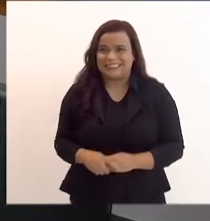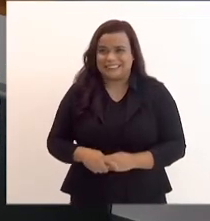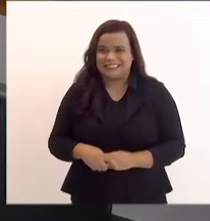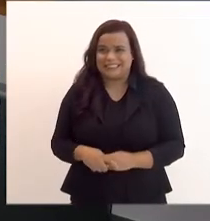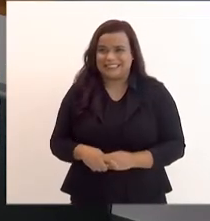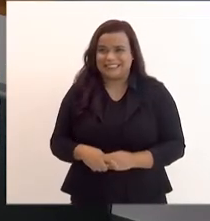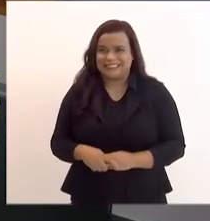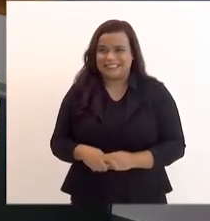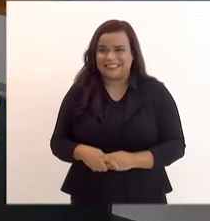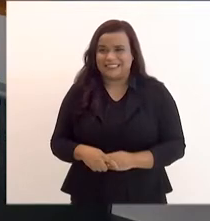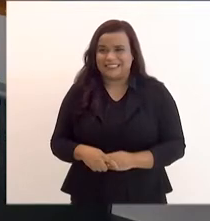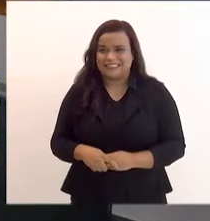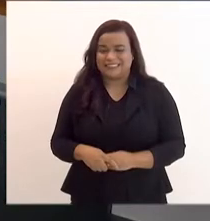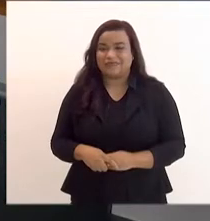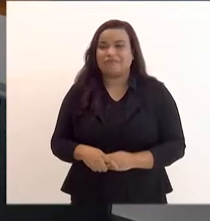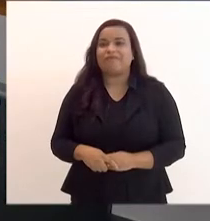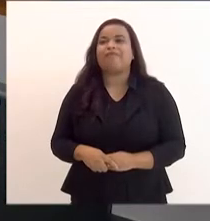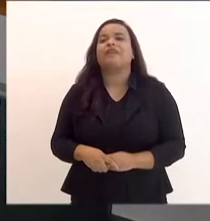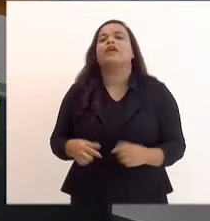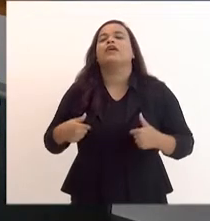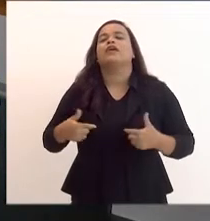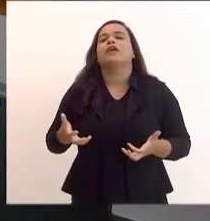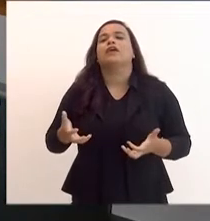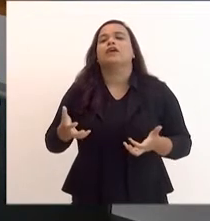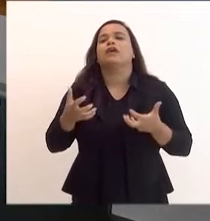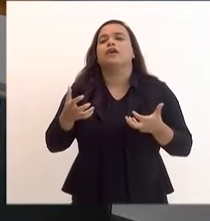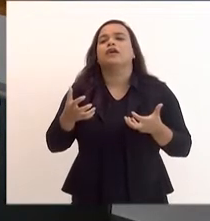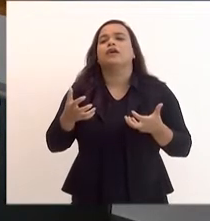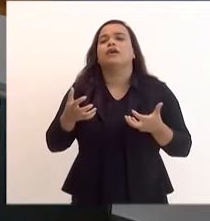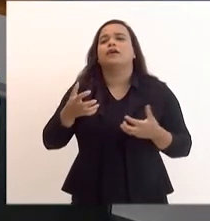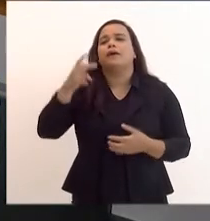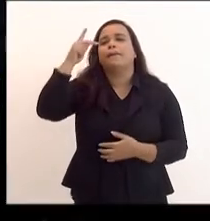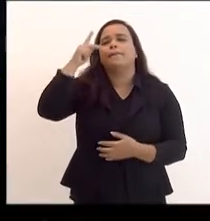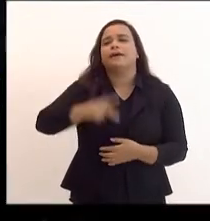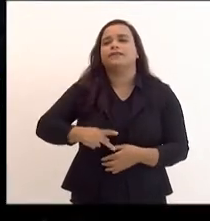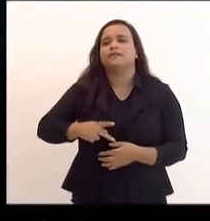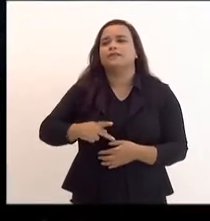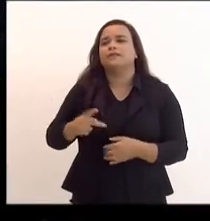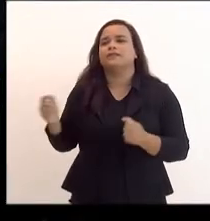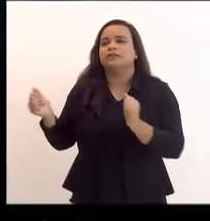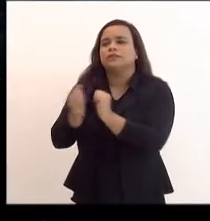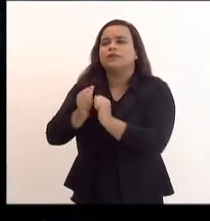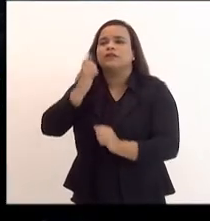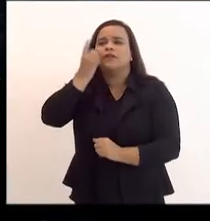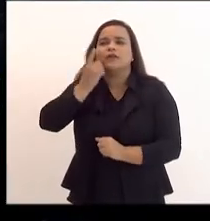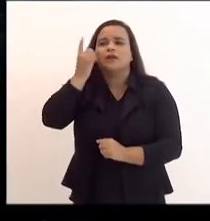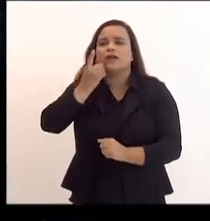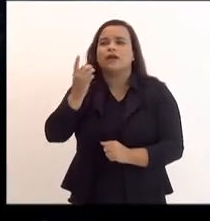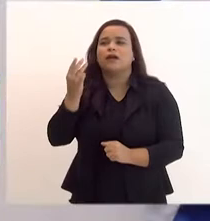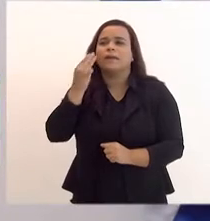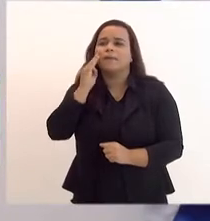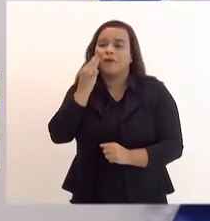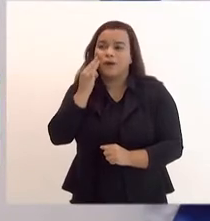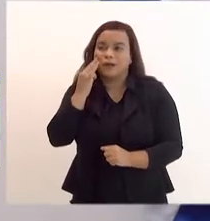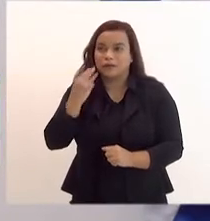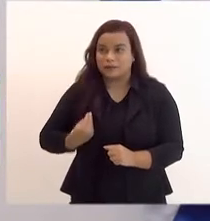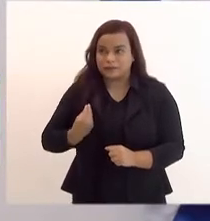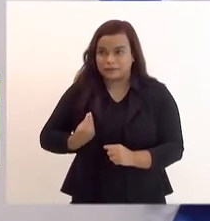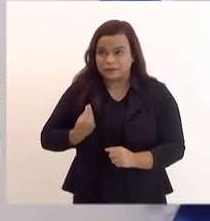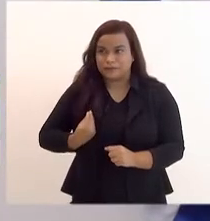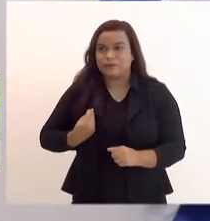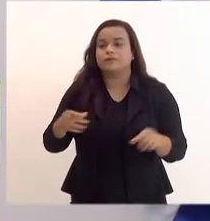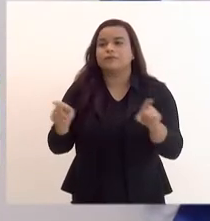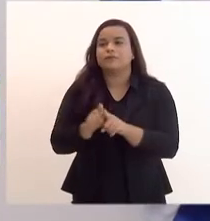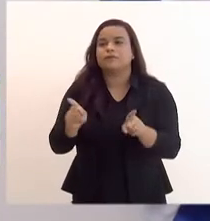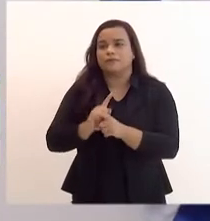queria, antes porém, colocar aqui. Presidente Márcio, a deputada Mônica Francisco está presente também. Deputada Mônica Francisco. Eu queria primeiro fazer